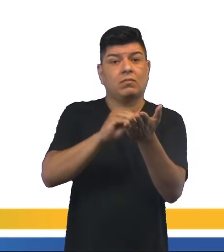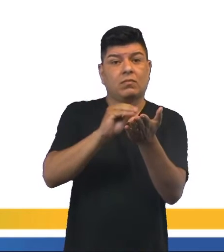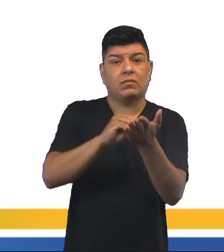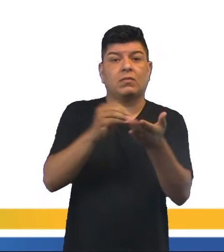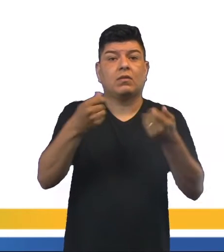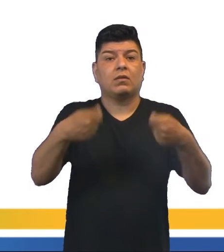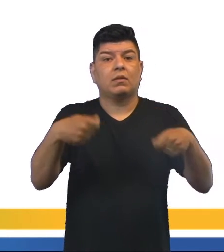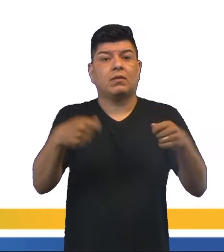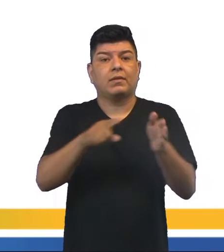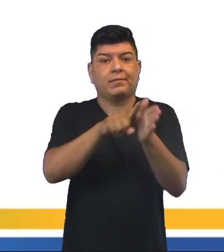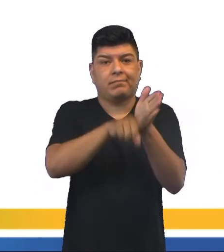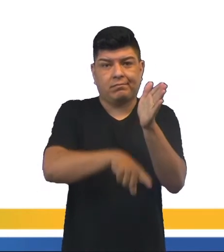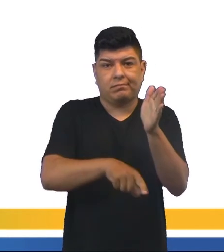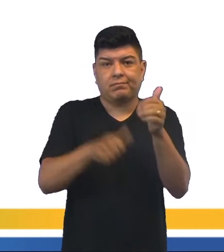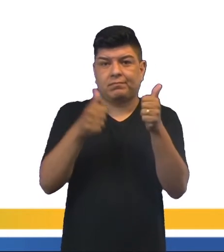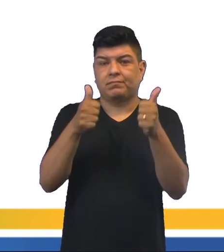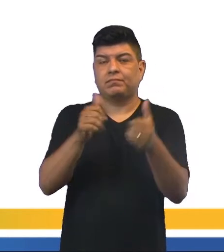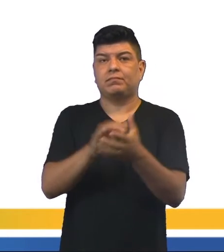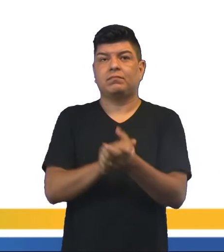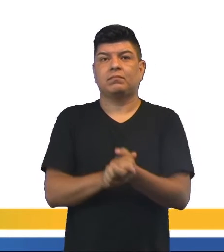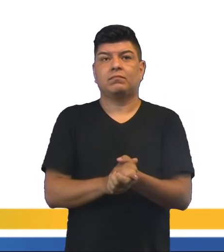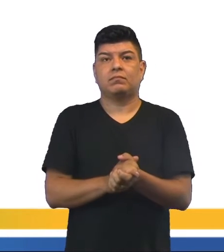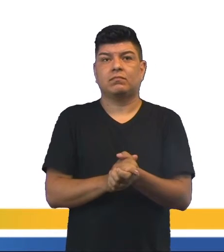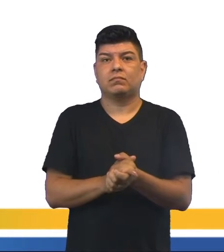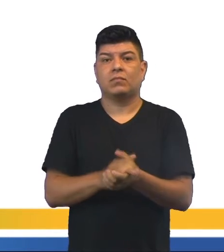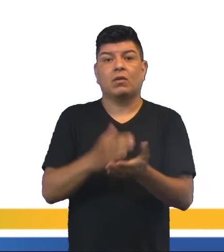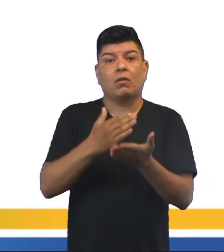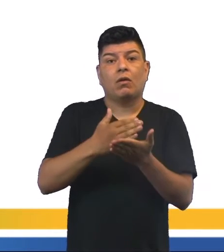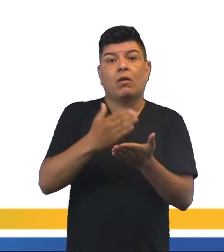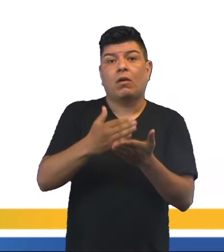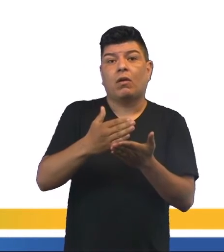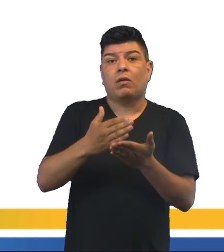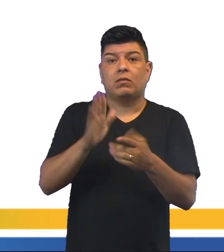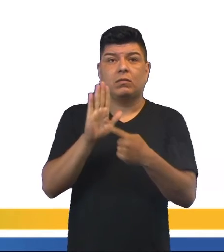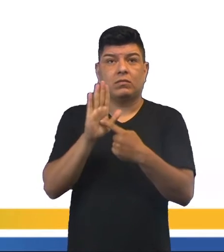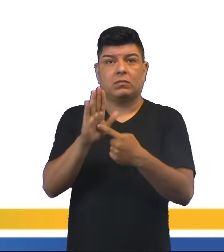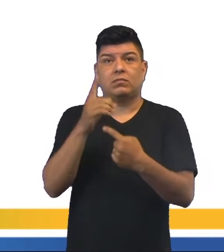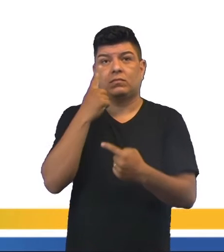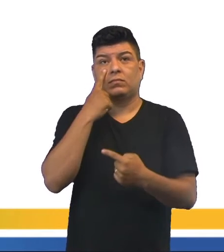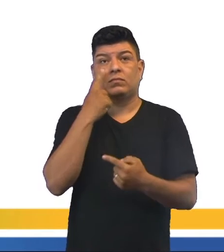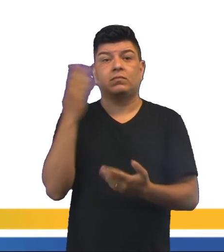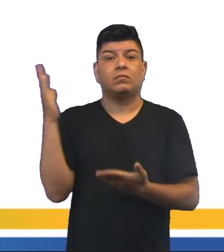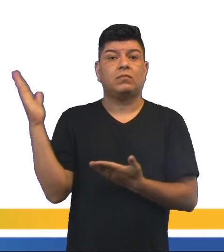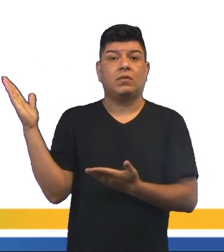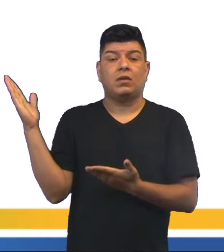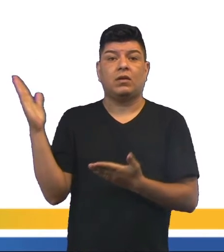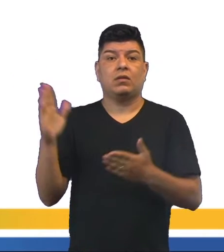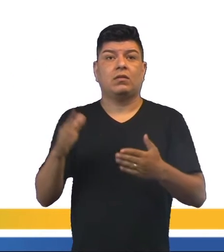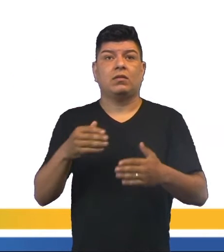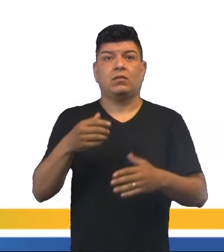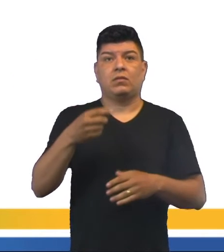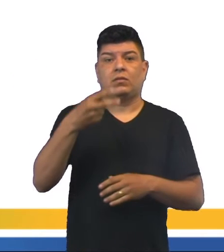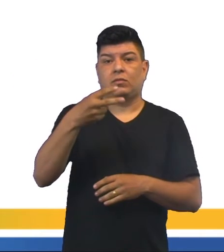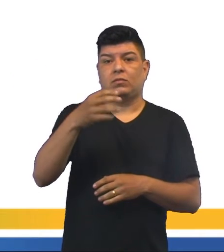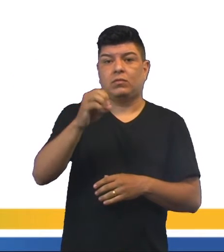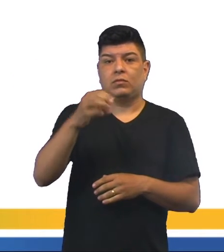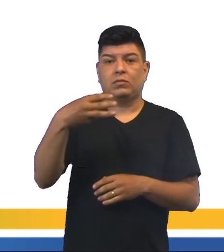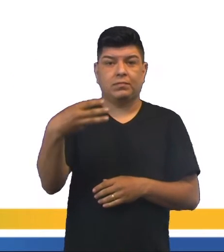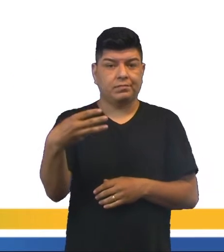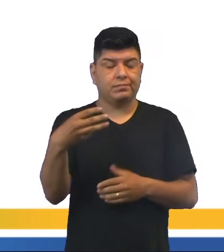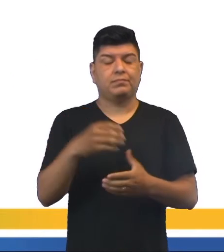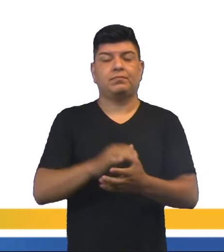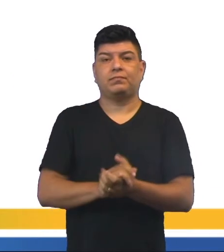faltando eu vou fazer uma subtração no total com a parcela aqui me aparece aqui o uso é 203